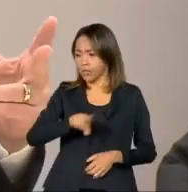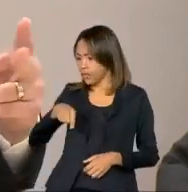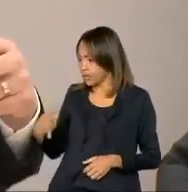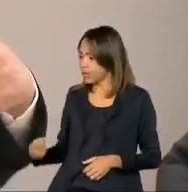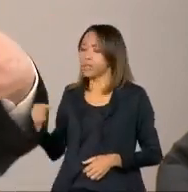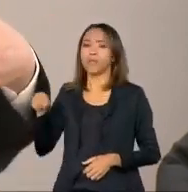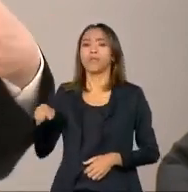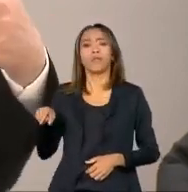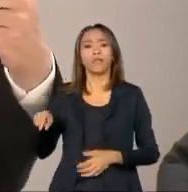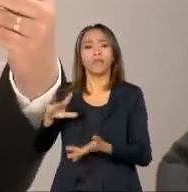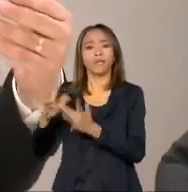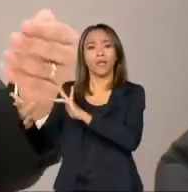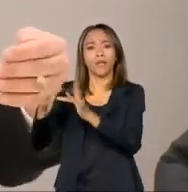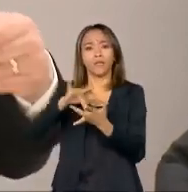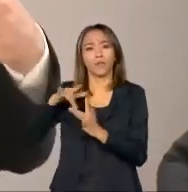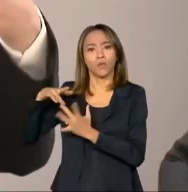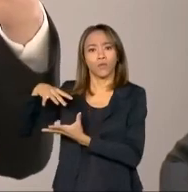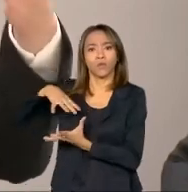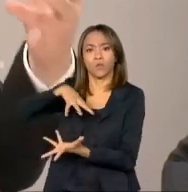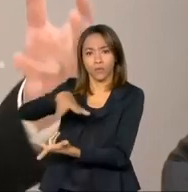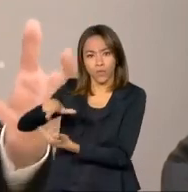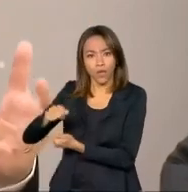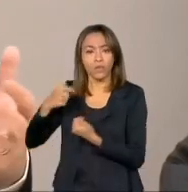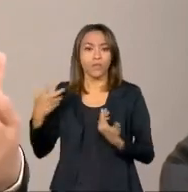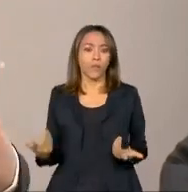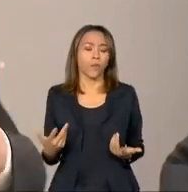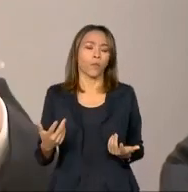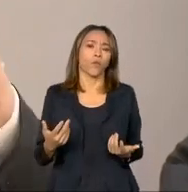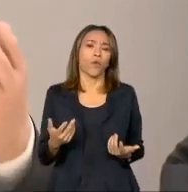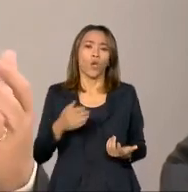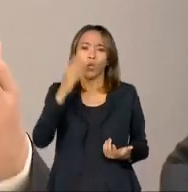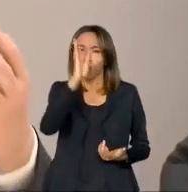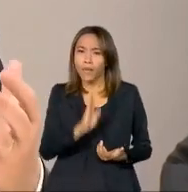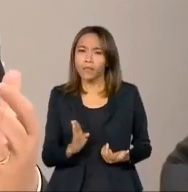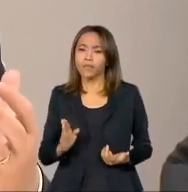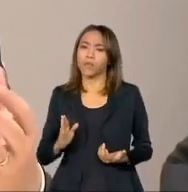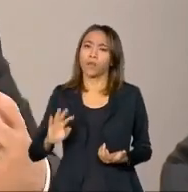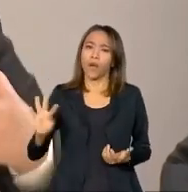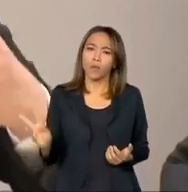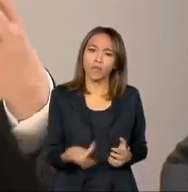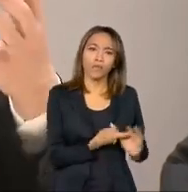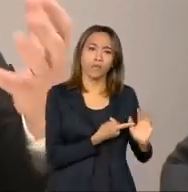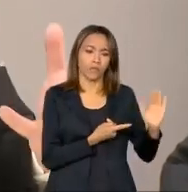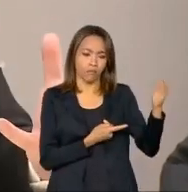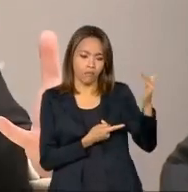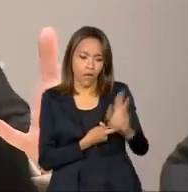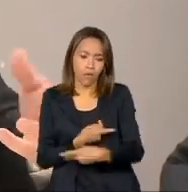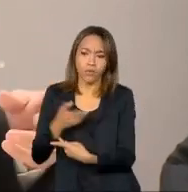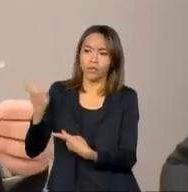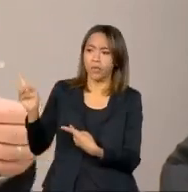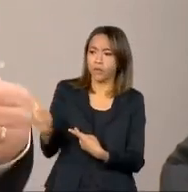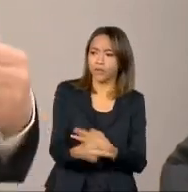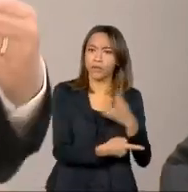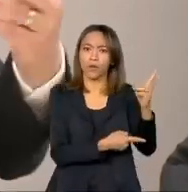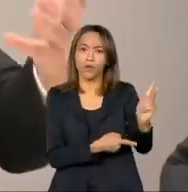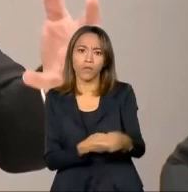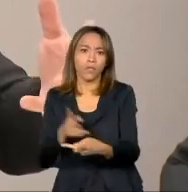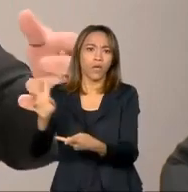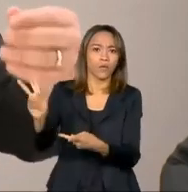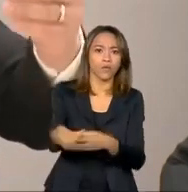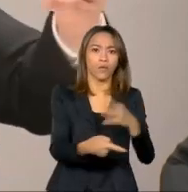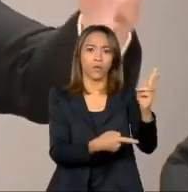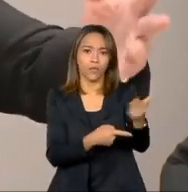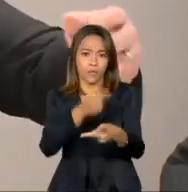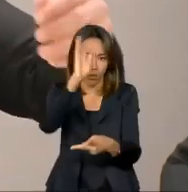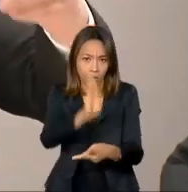Exteriores, portanto, a cada momento da etapa do Brasil que foram surgindo demandas mais específicas, aí foram se criando